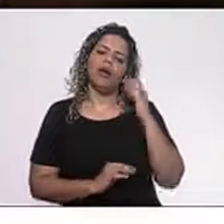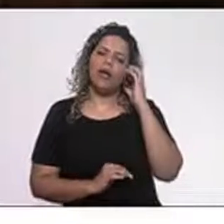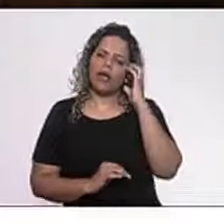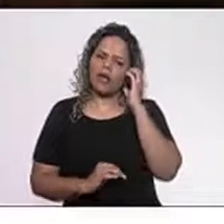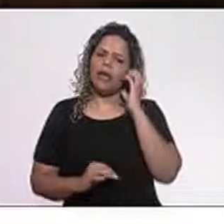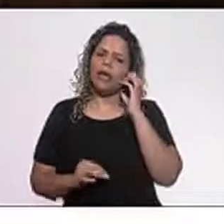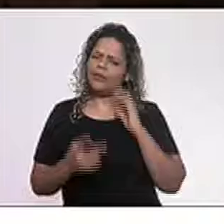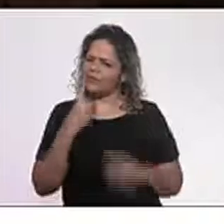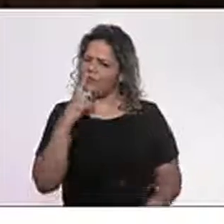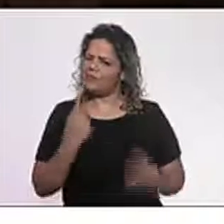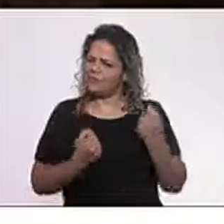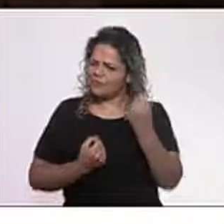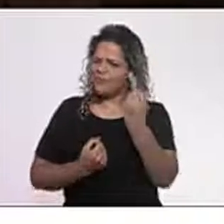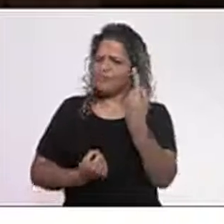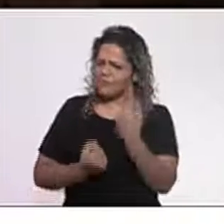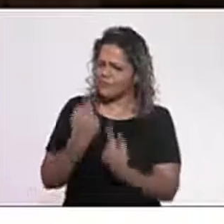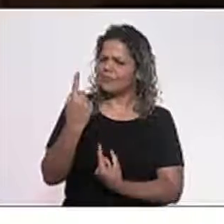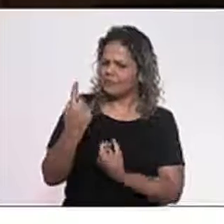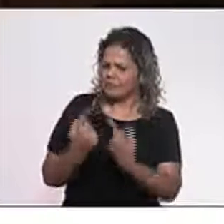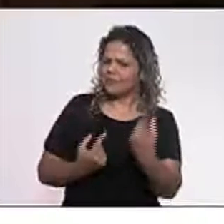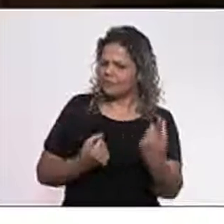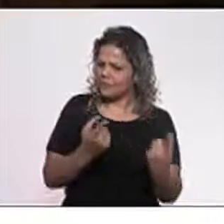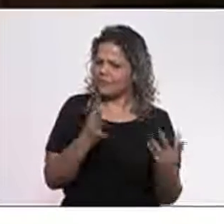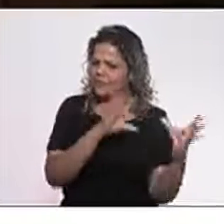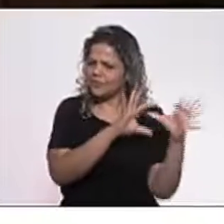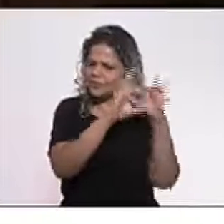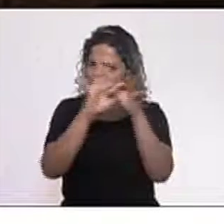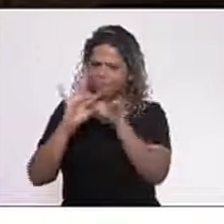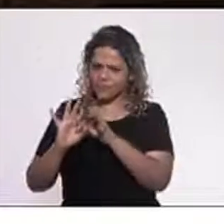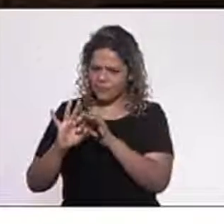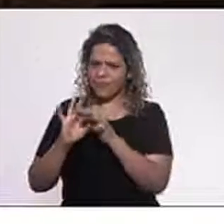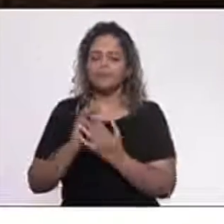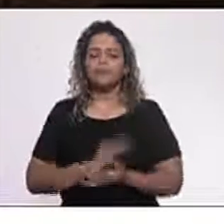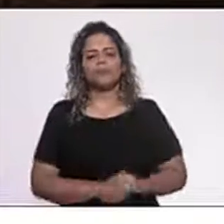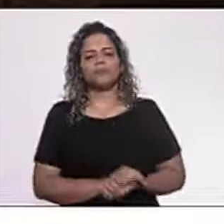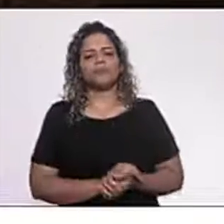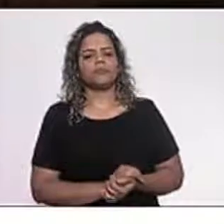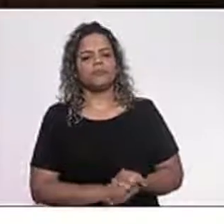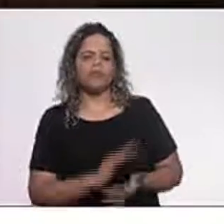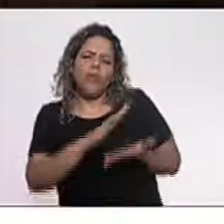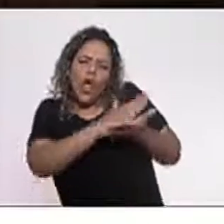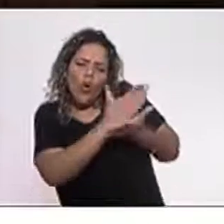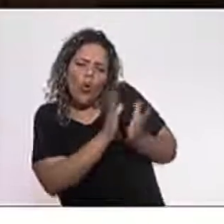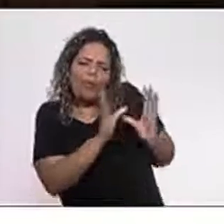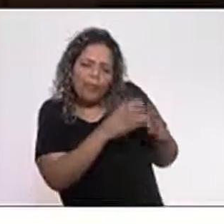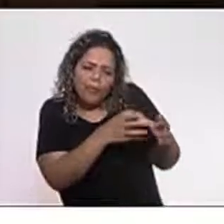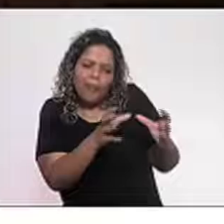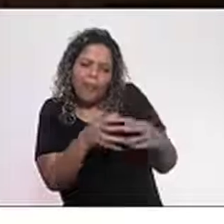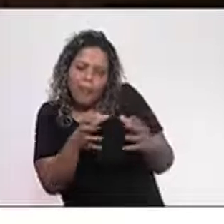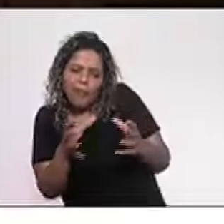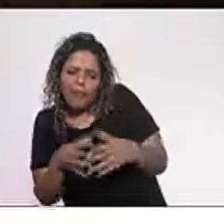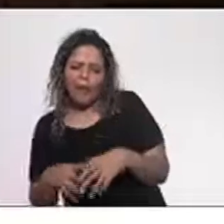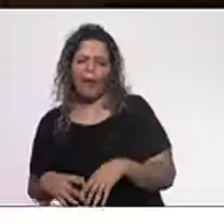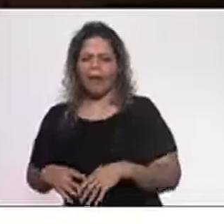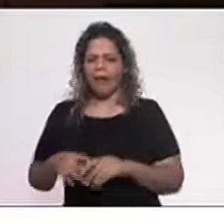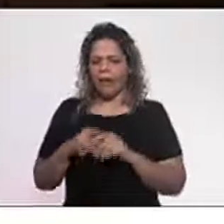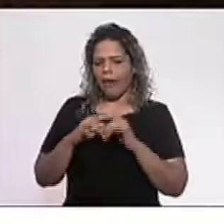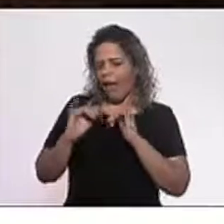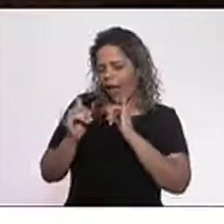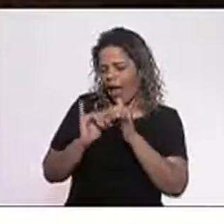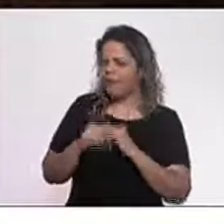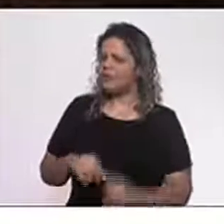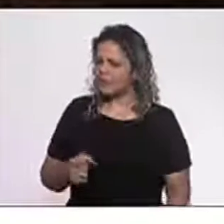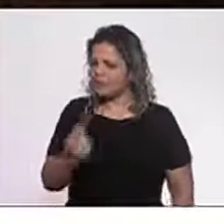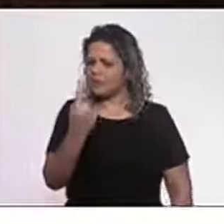É muito estranha essas ligações que tem de alguns grupos com mídias. É